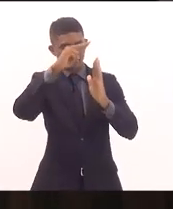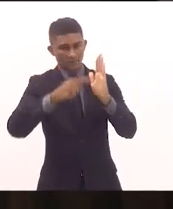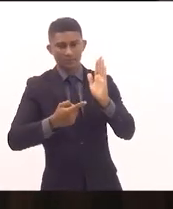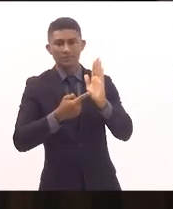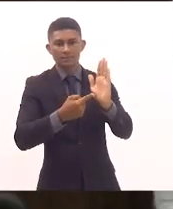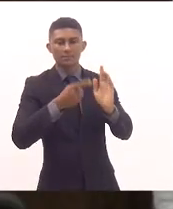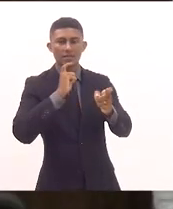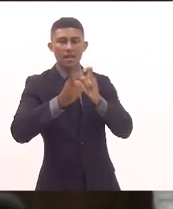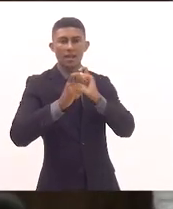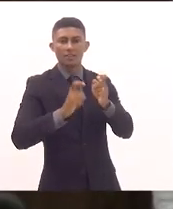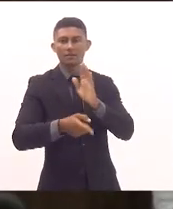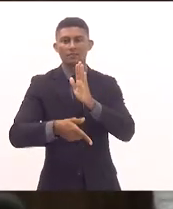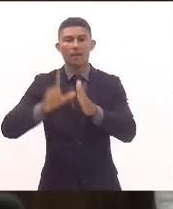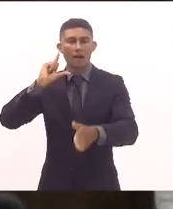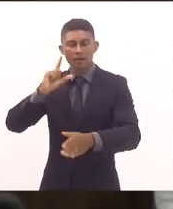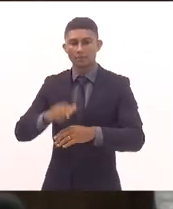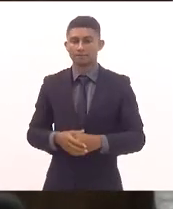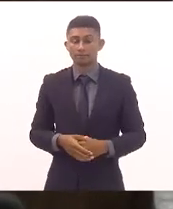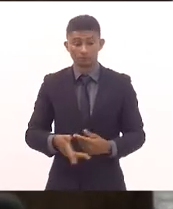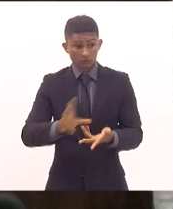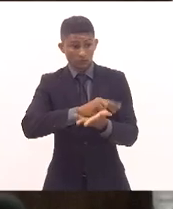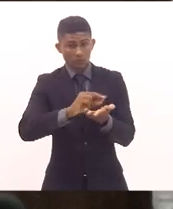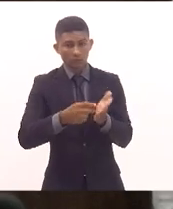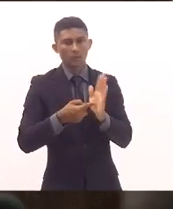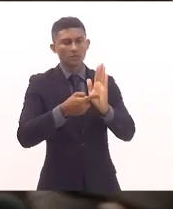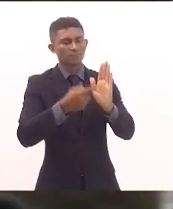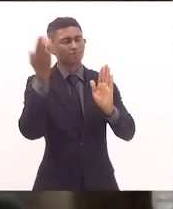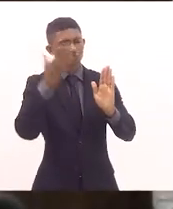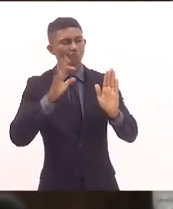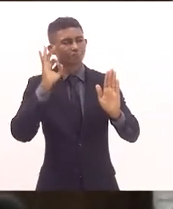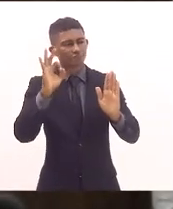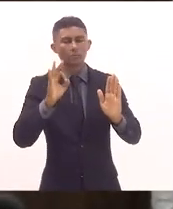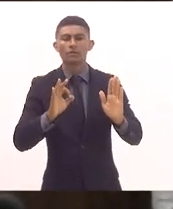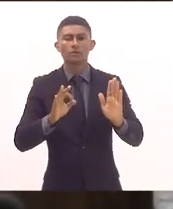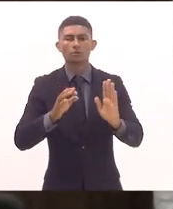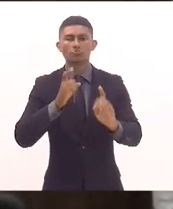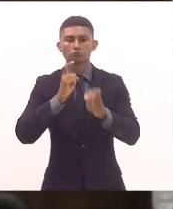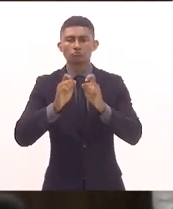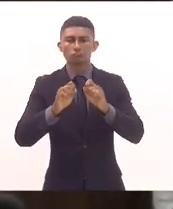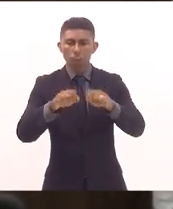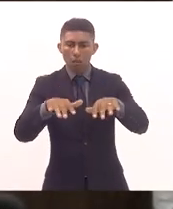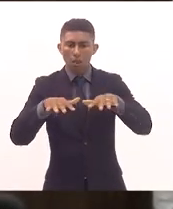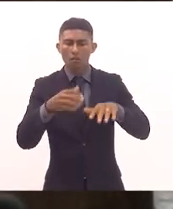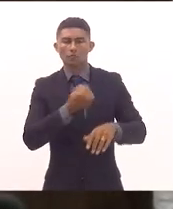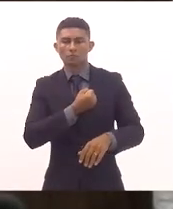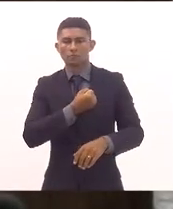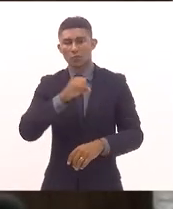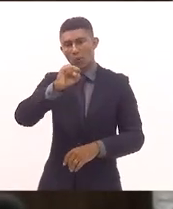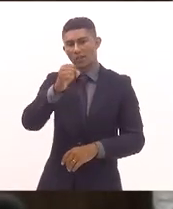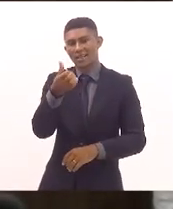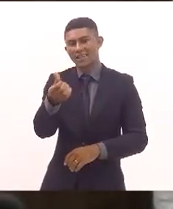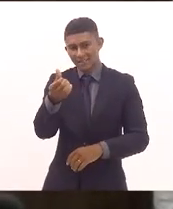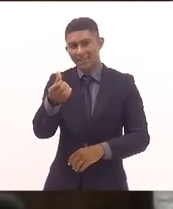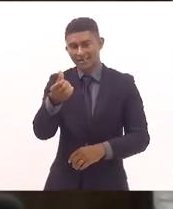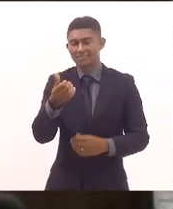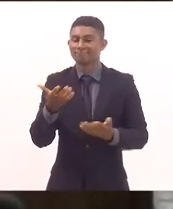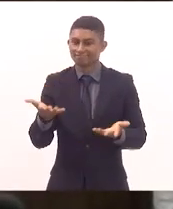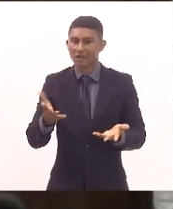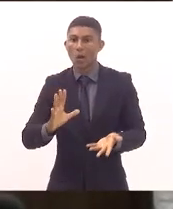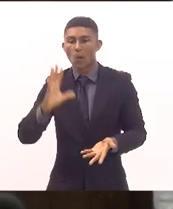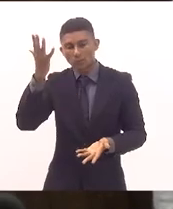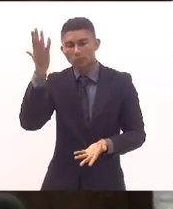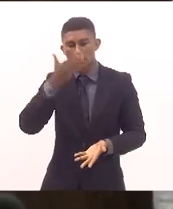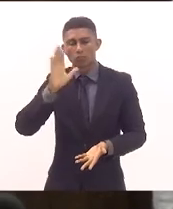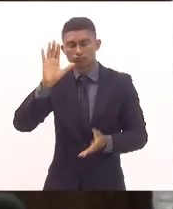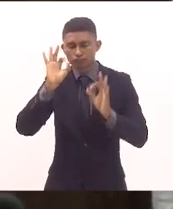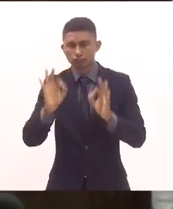anterior. A ata reflete com exatidão o ocorrido na 86ª sessão extraordinária,